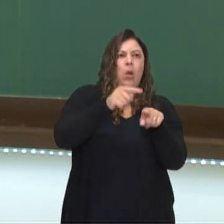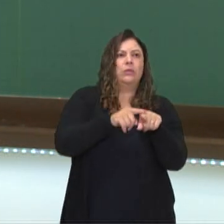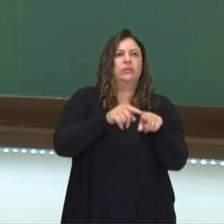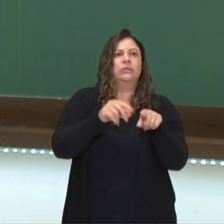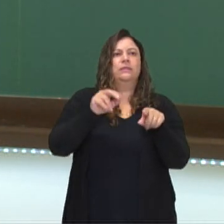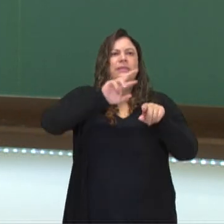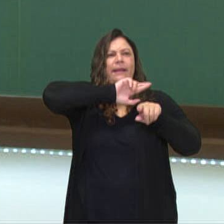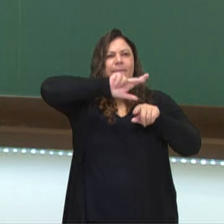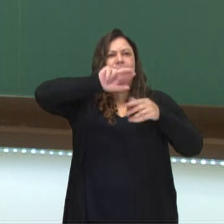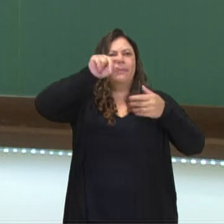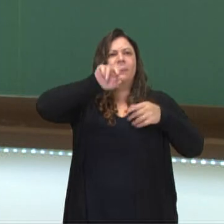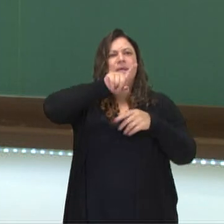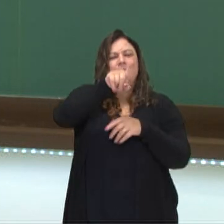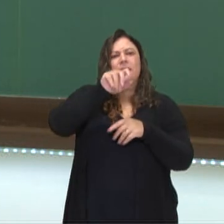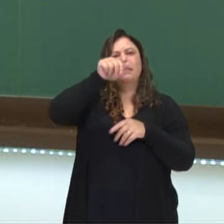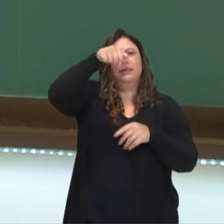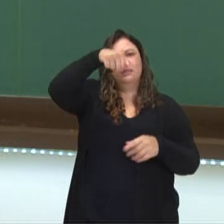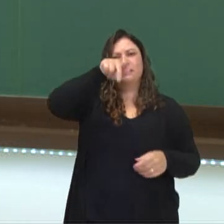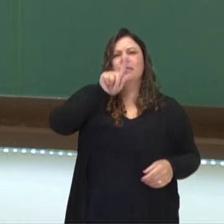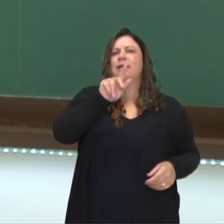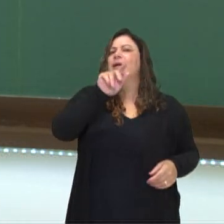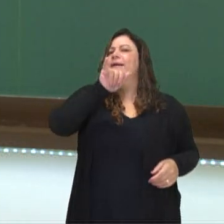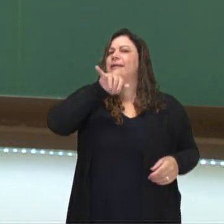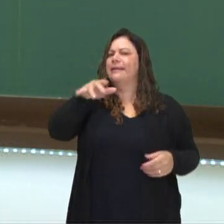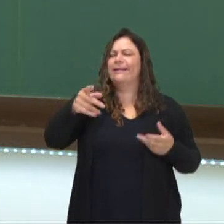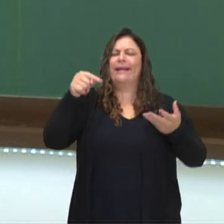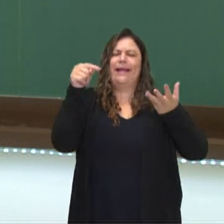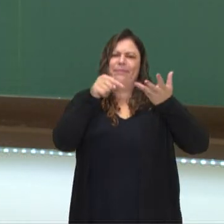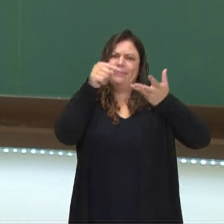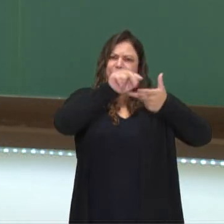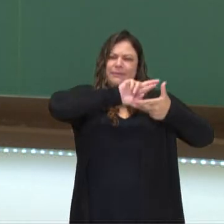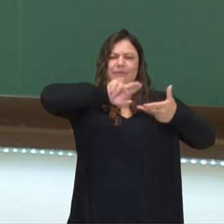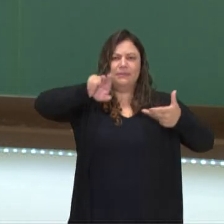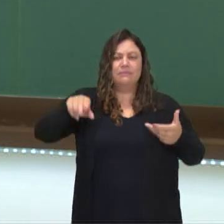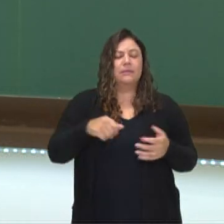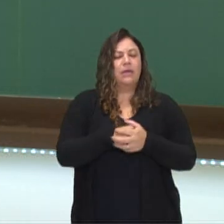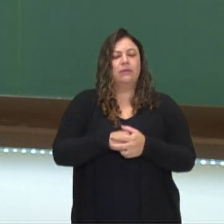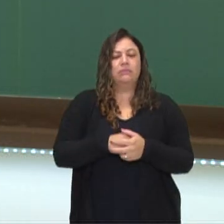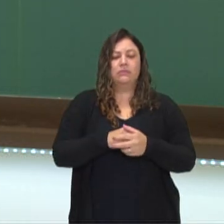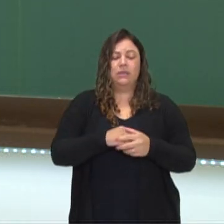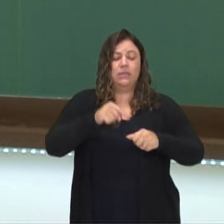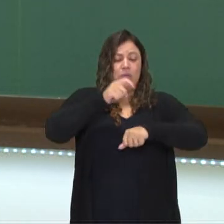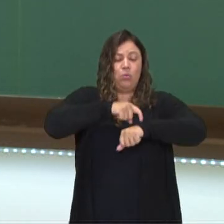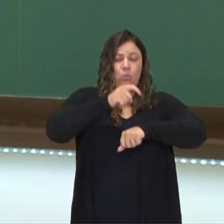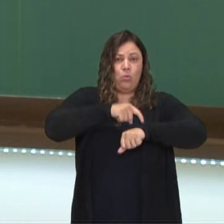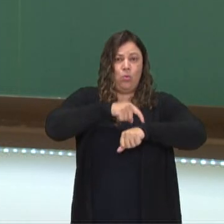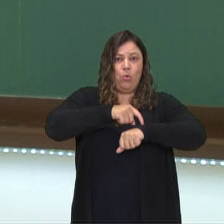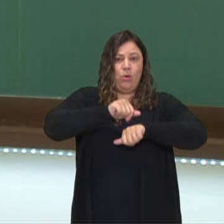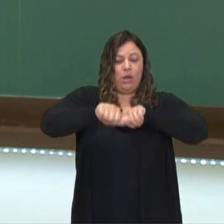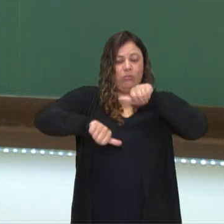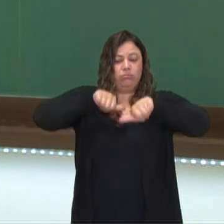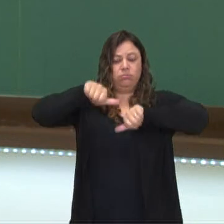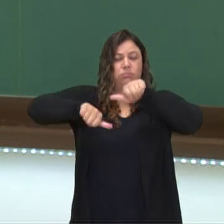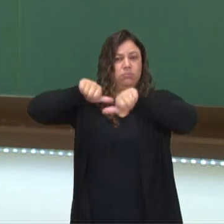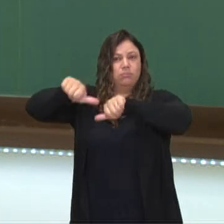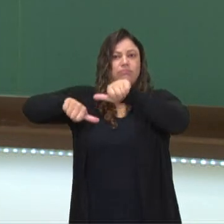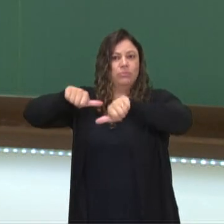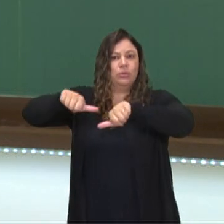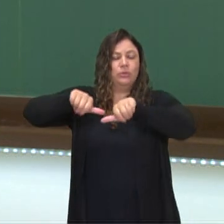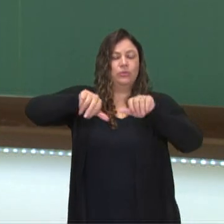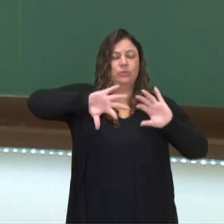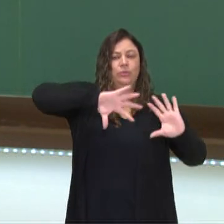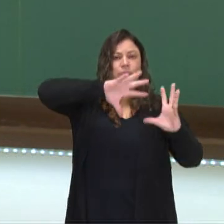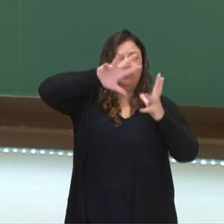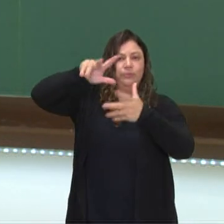assim sucessivamente em função dos fusos horários. Então a gente percebe uma circulação constante dos capitais no